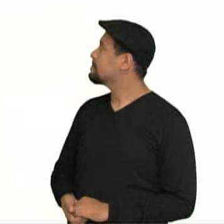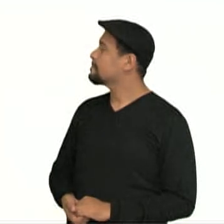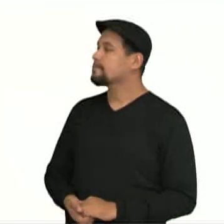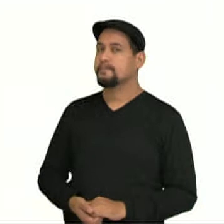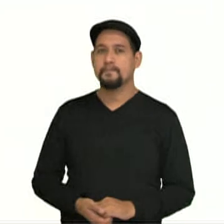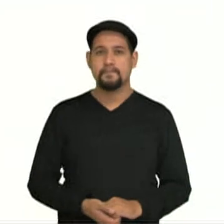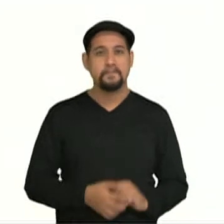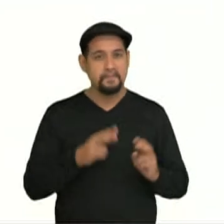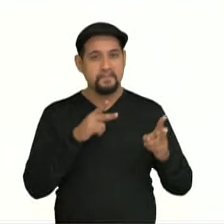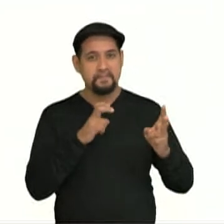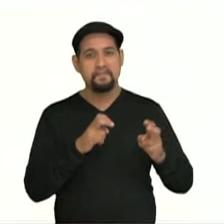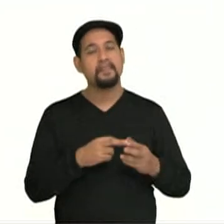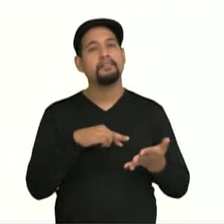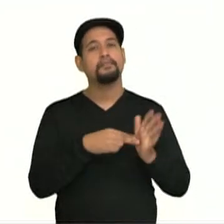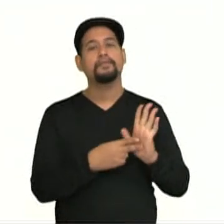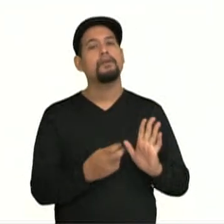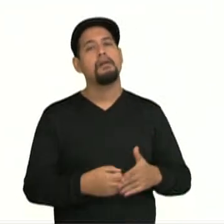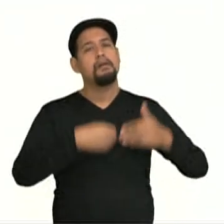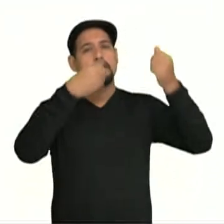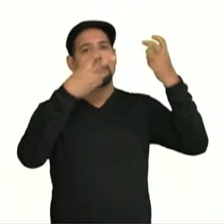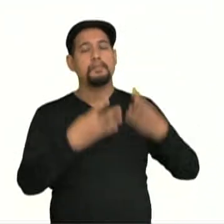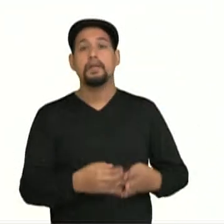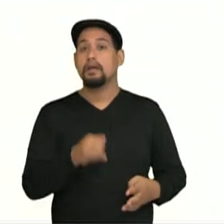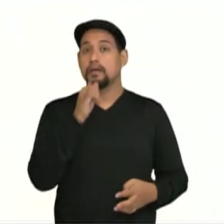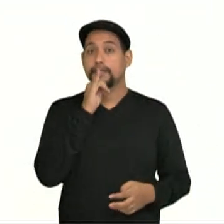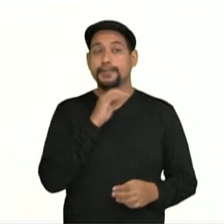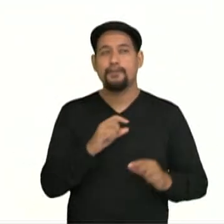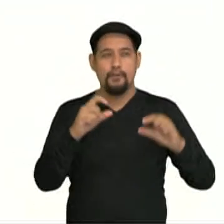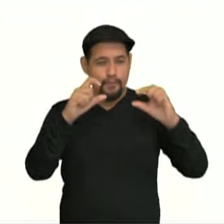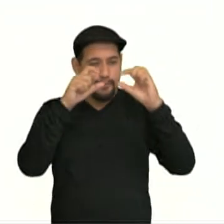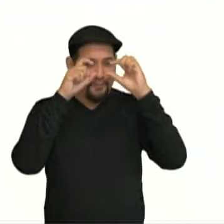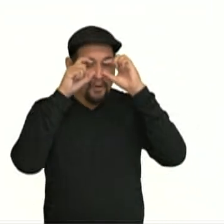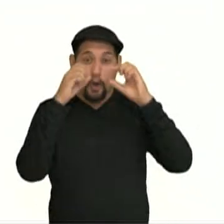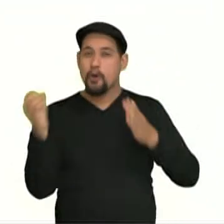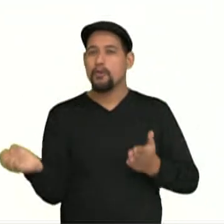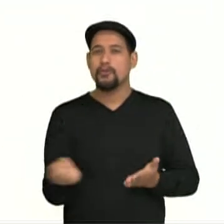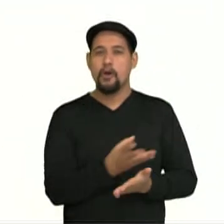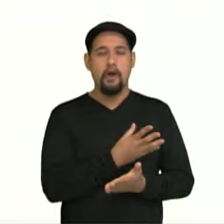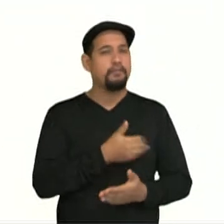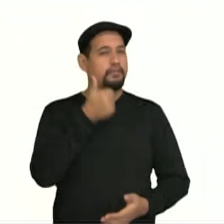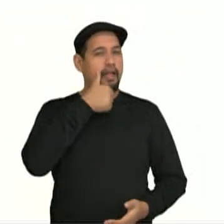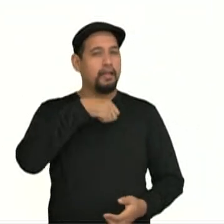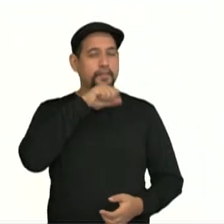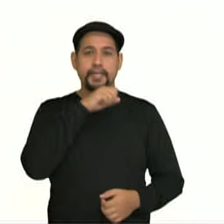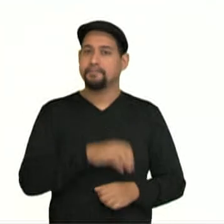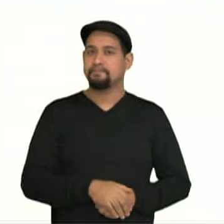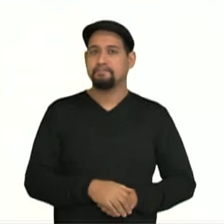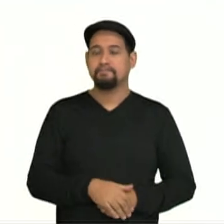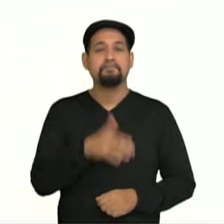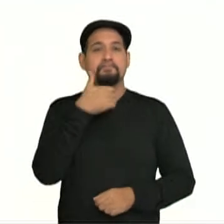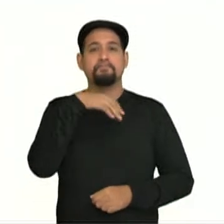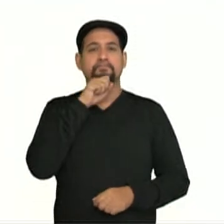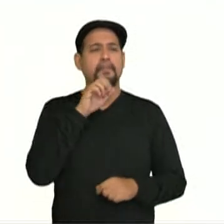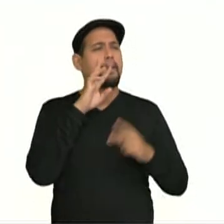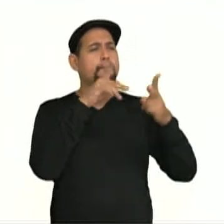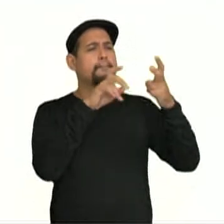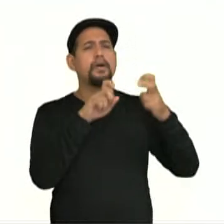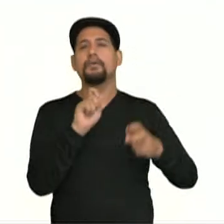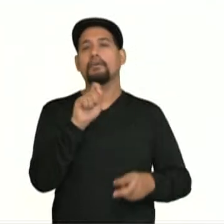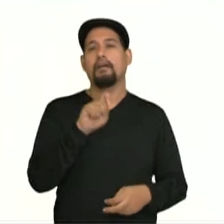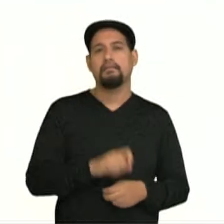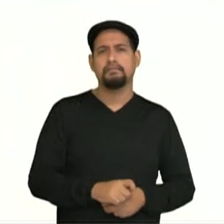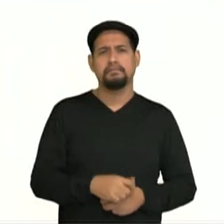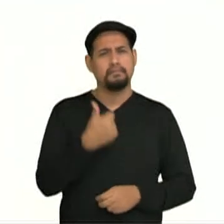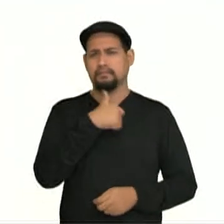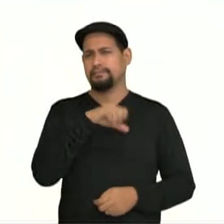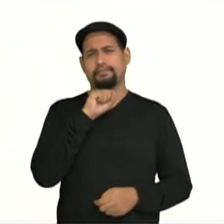Então, aqui descreve que os óculos novos de mamãe. Então, mamãe percebe-se que a mãe não